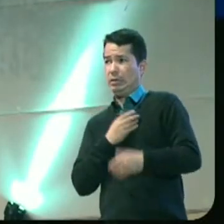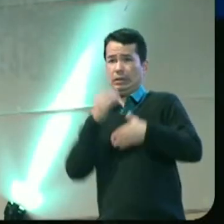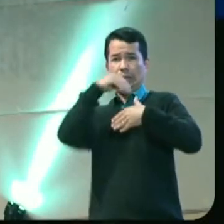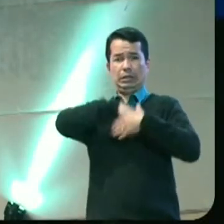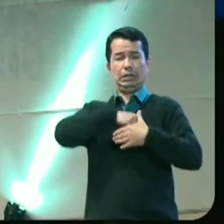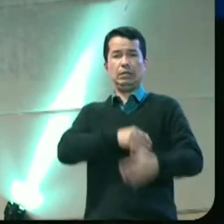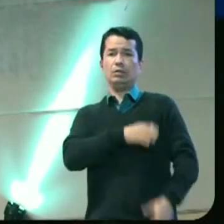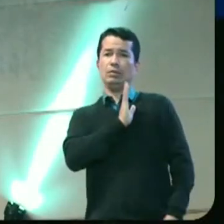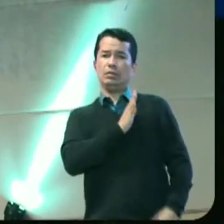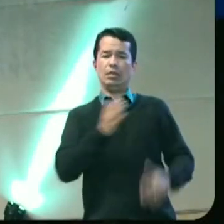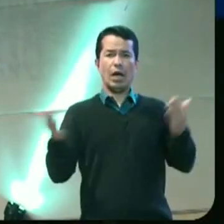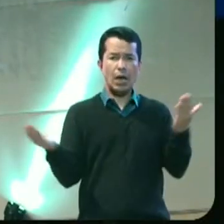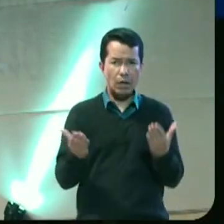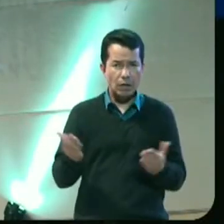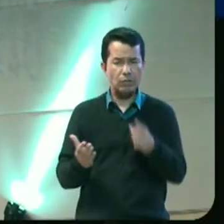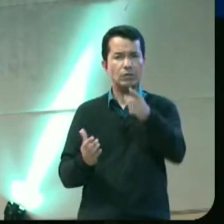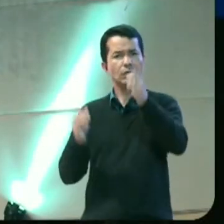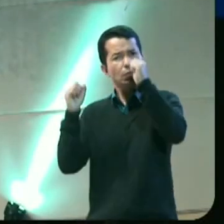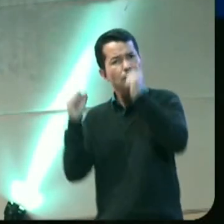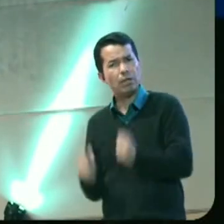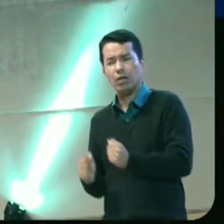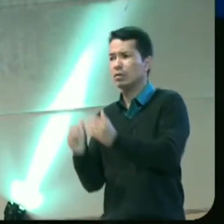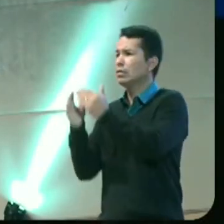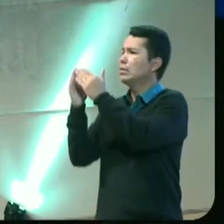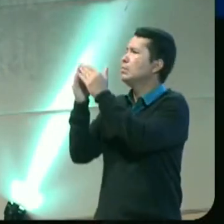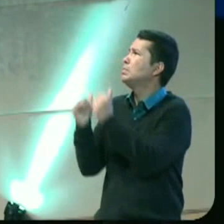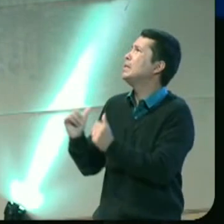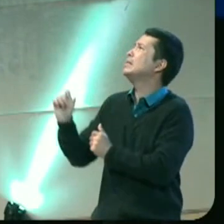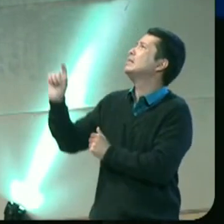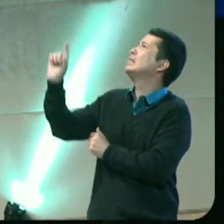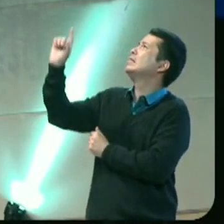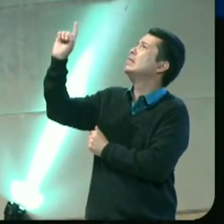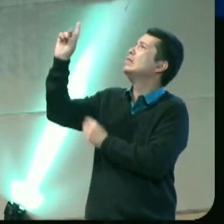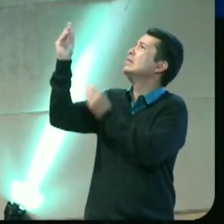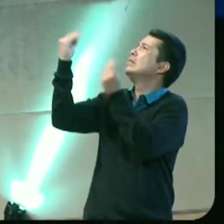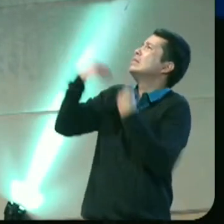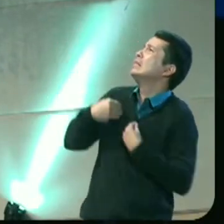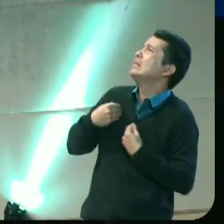Peça a Deus, tenha fé. Exercite nesse momento.